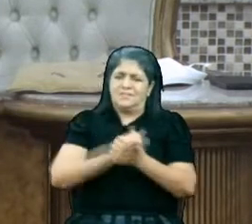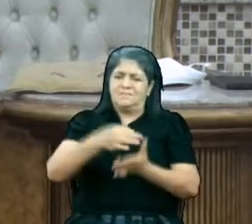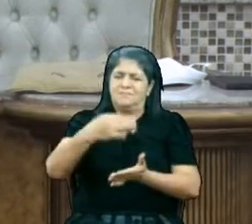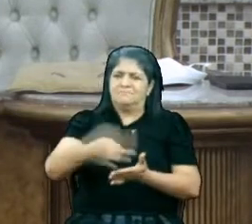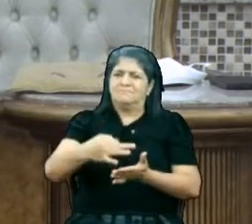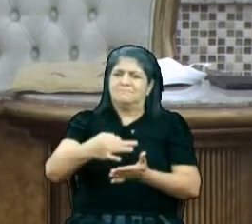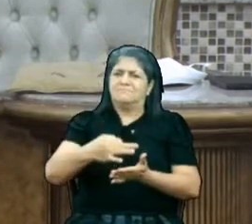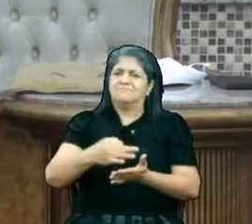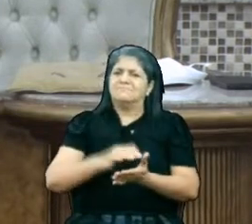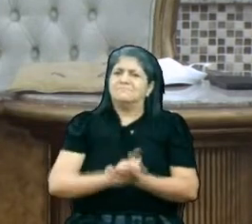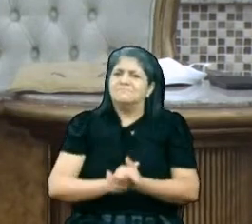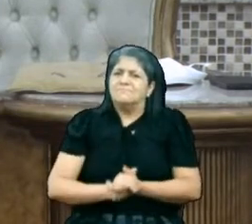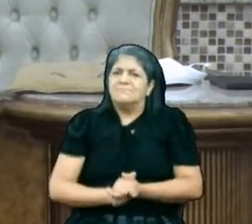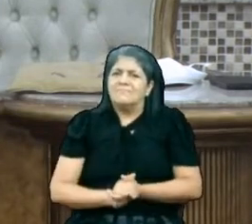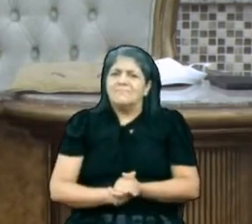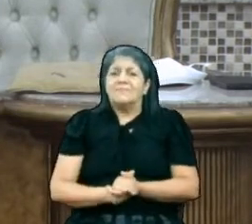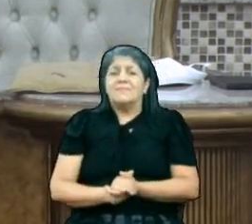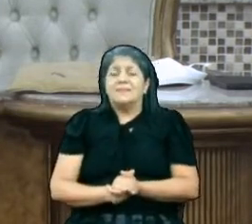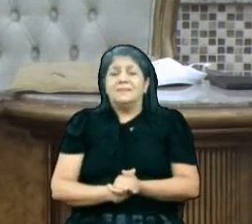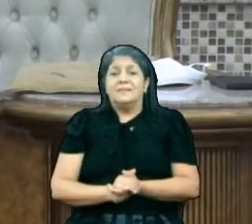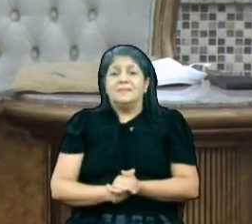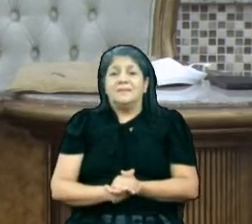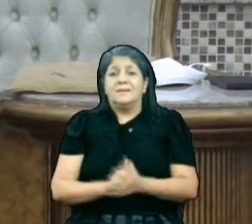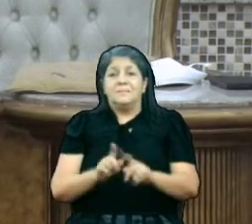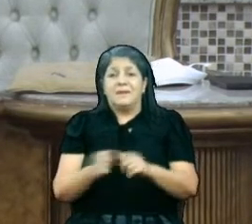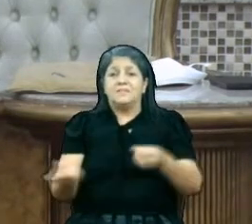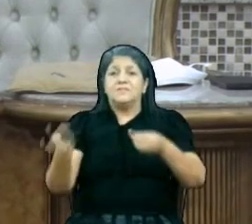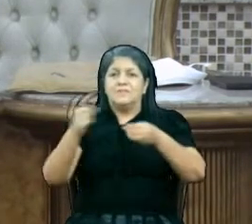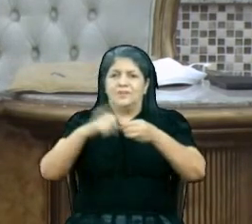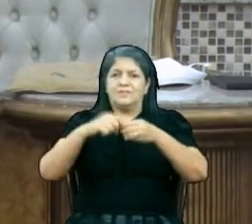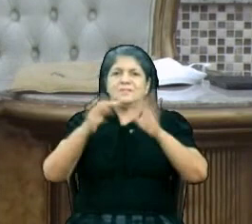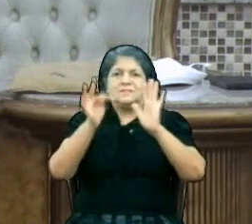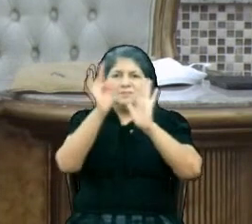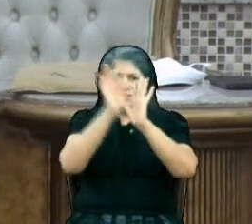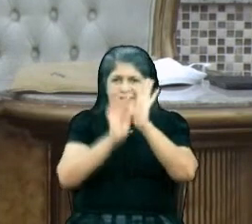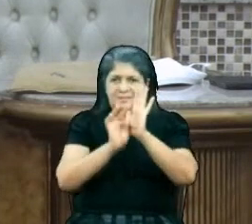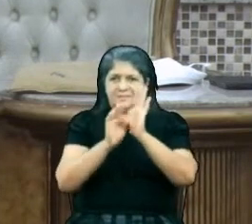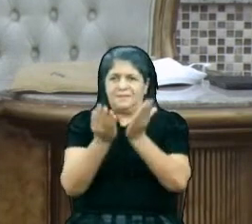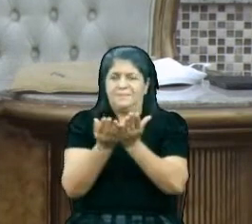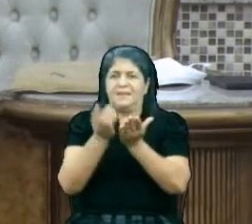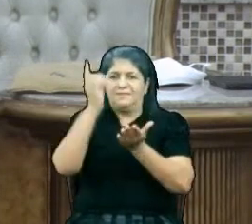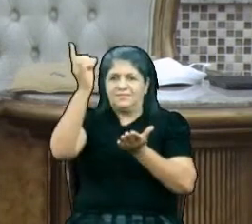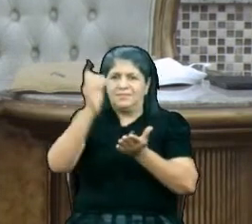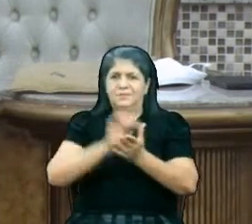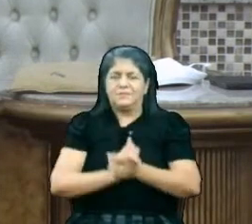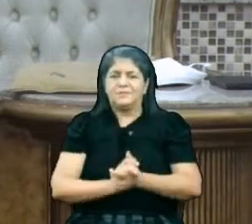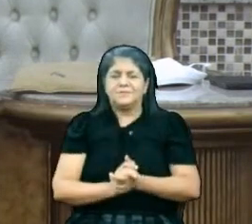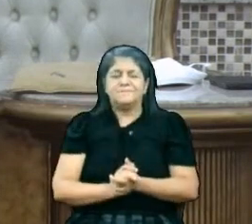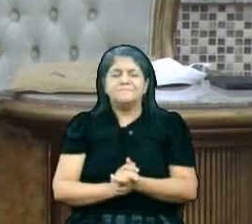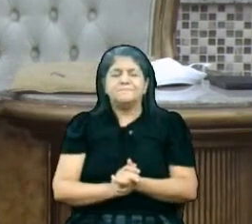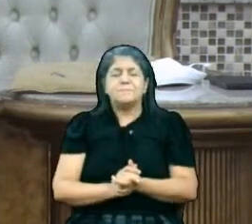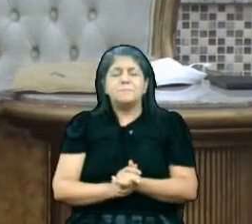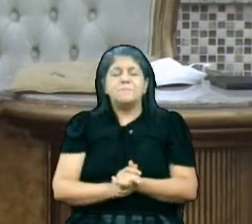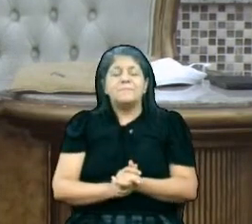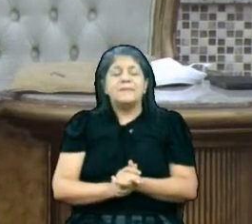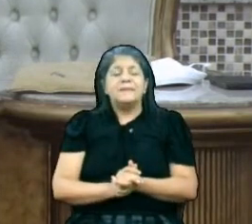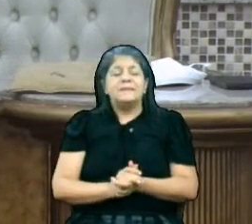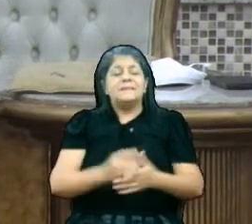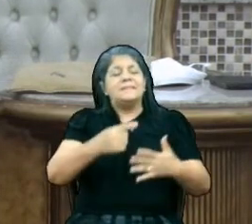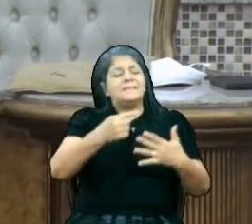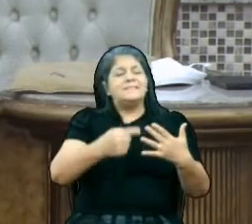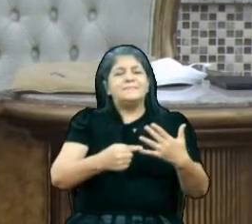lemos diz aqui qual mulher que tendo dez dracmas se perder uma delas não acende a Candeia